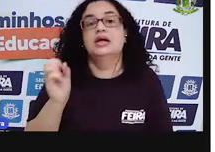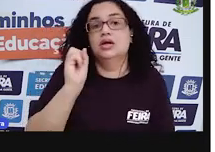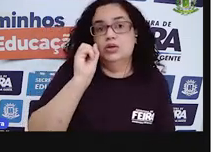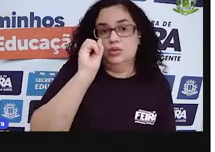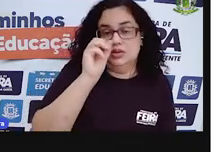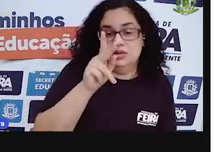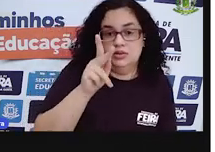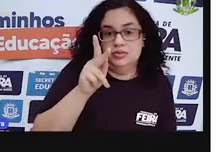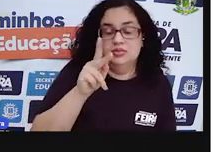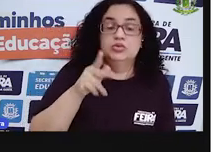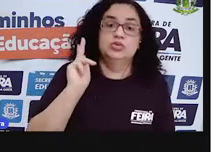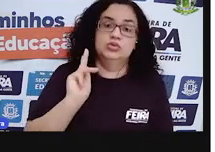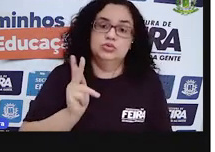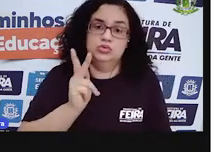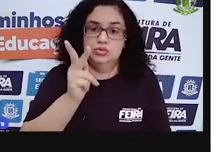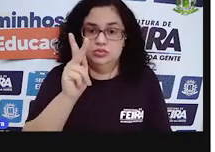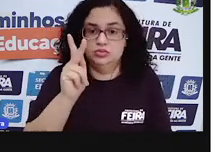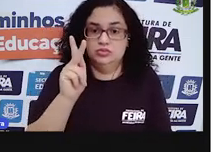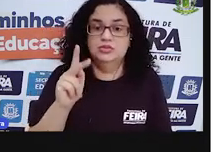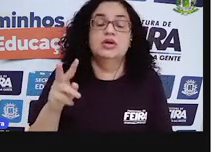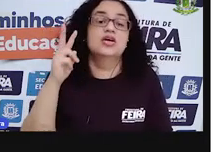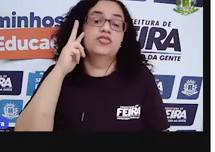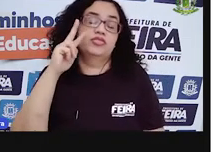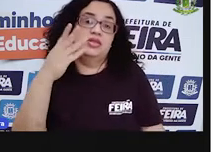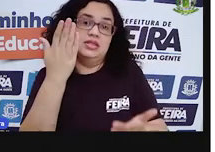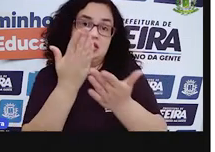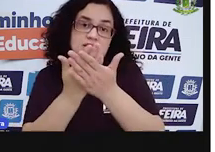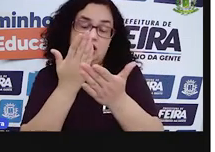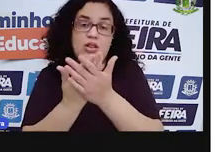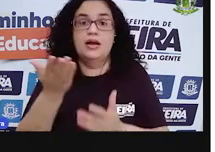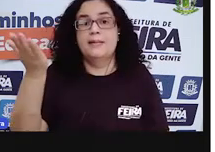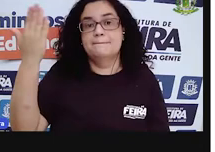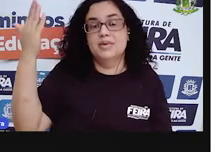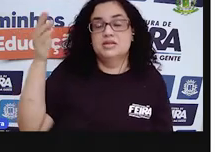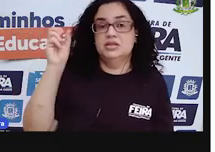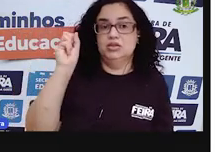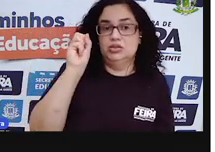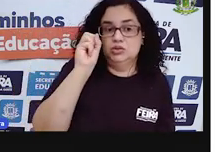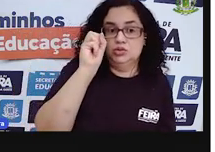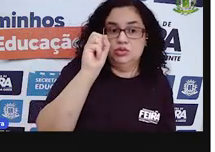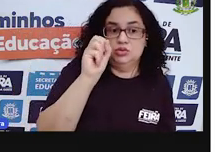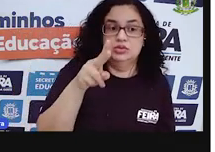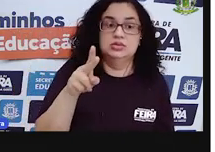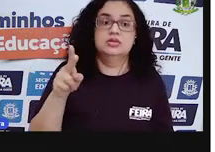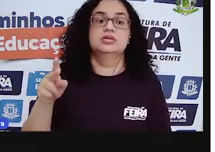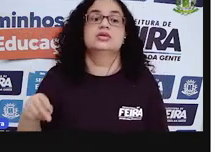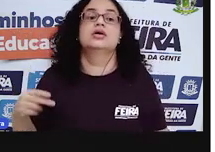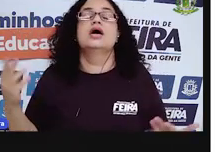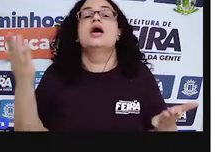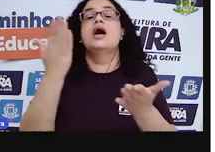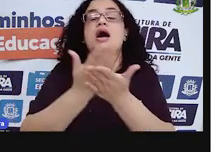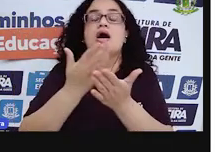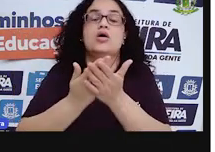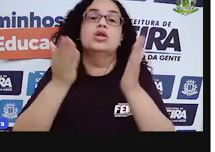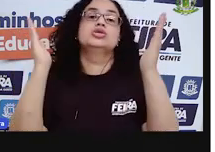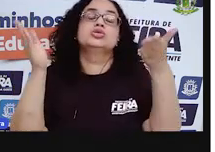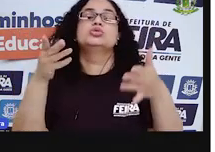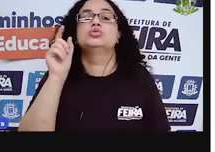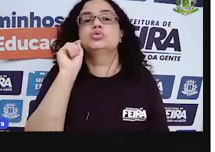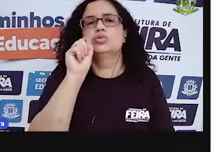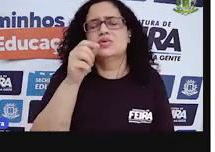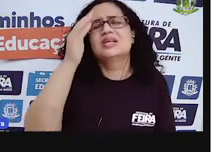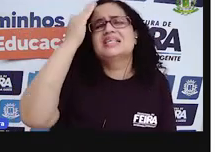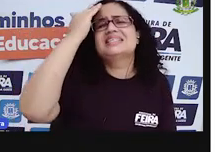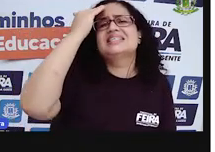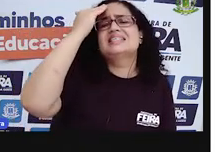pézinho Então vamos lá isso a gente viu na aula passada certo então o que a gente vai trazer para essa aula